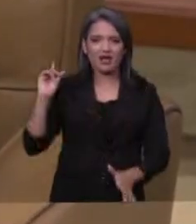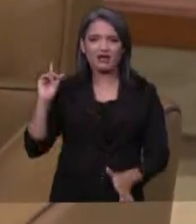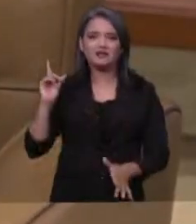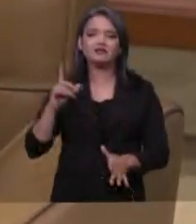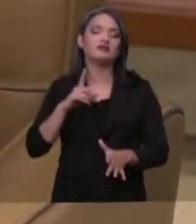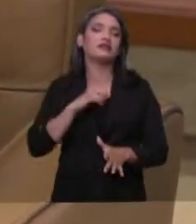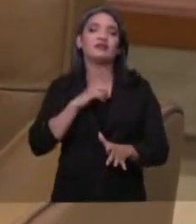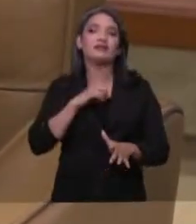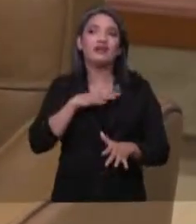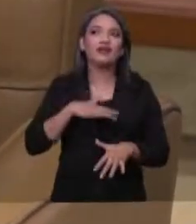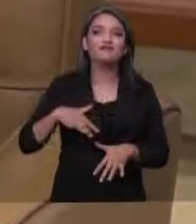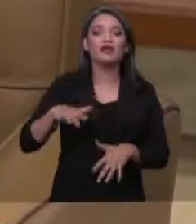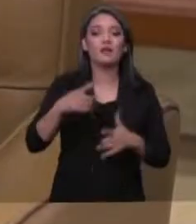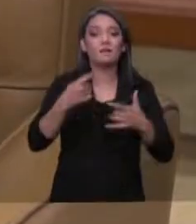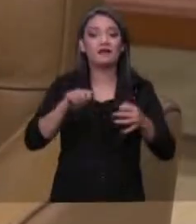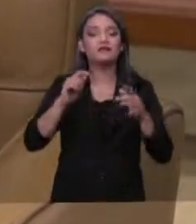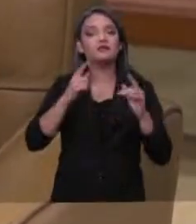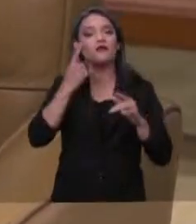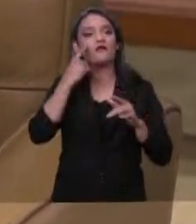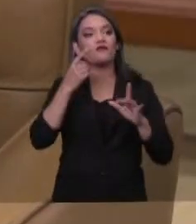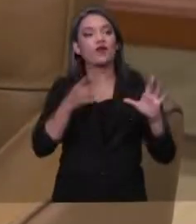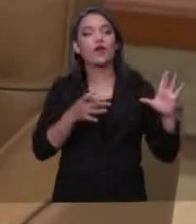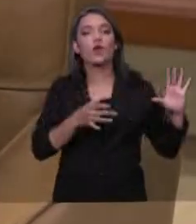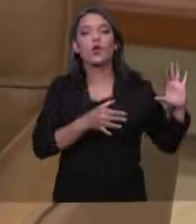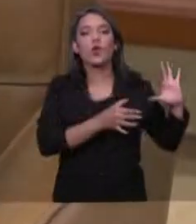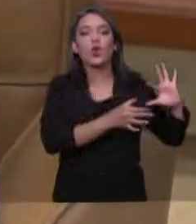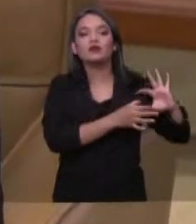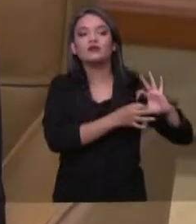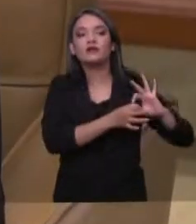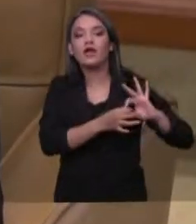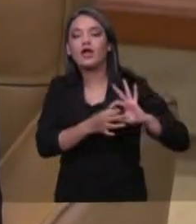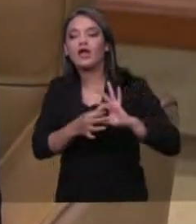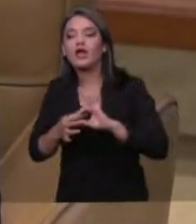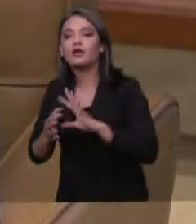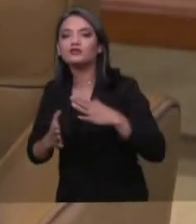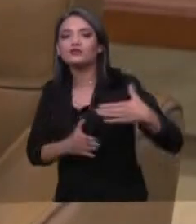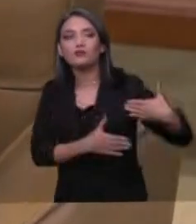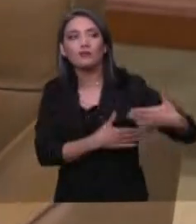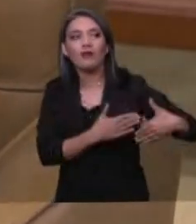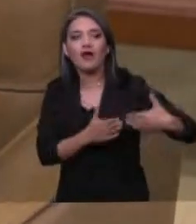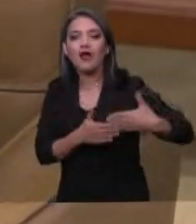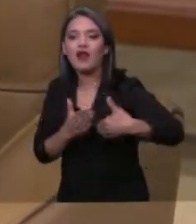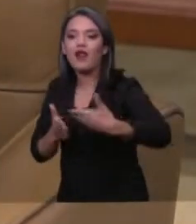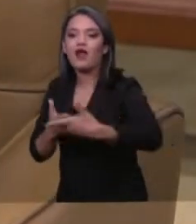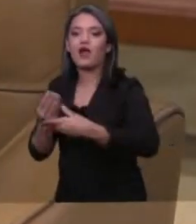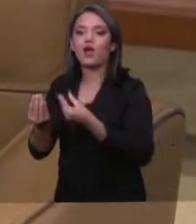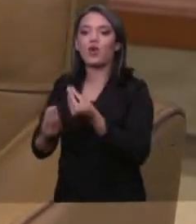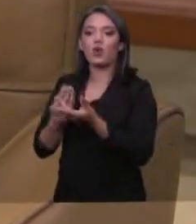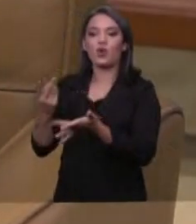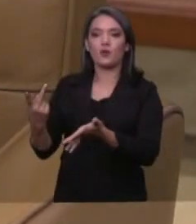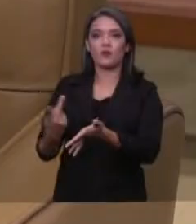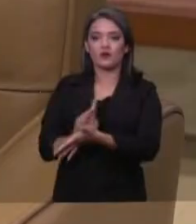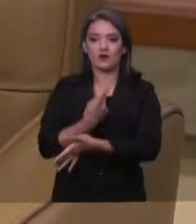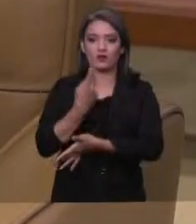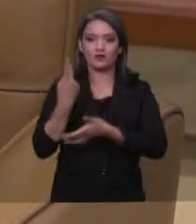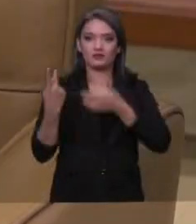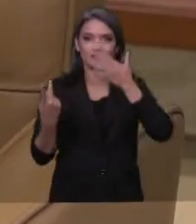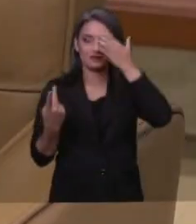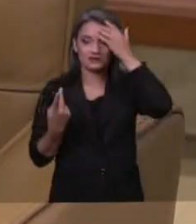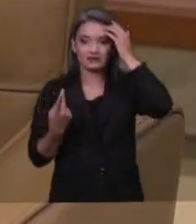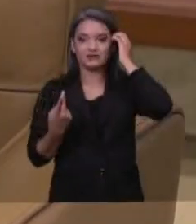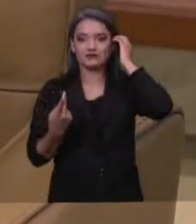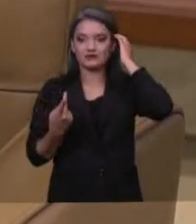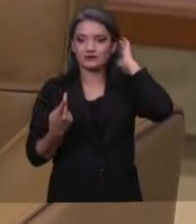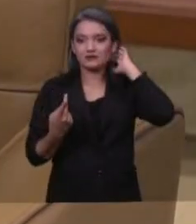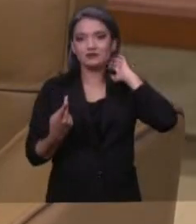preciso contextualizá-los para entender esse desdobramento aparentemente inesperado do 8 de